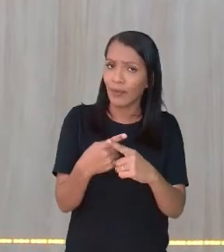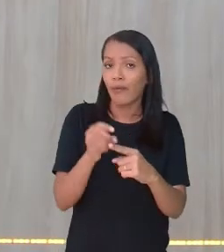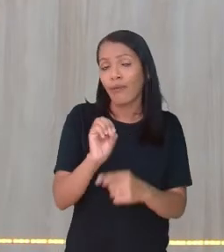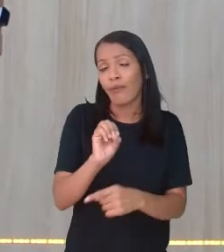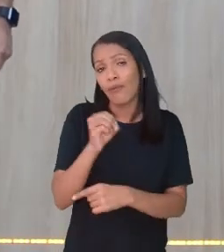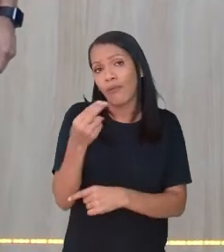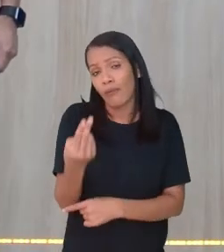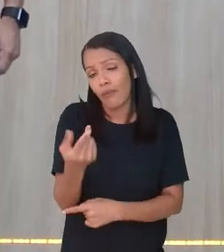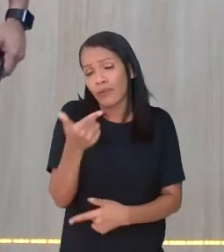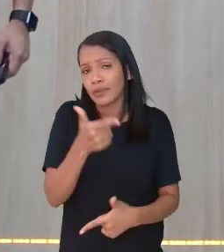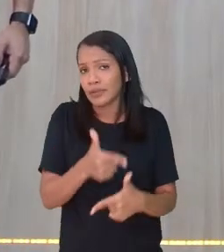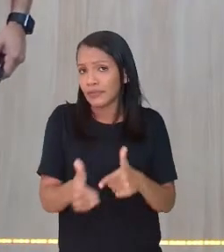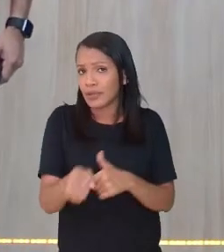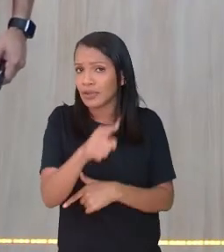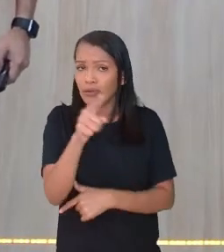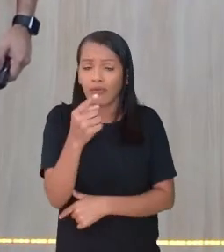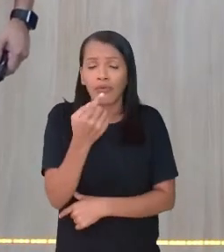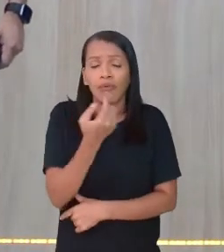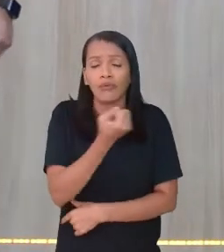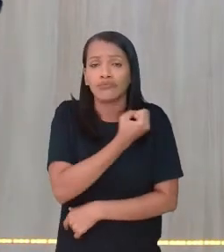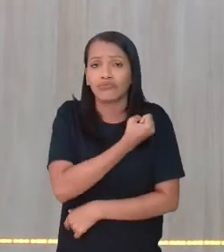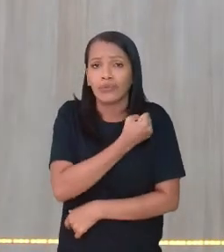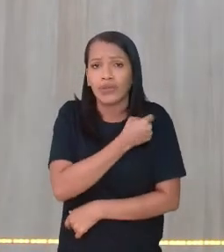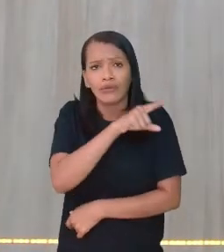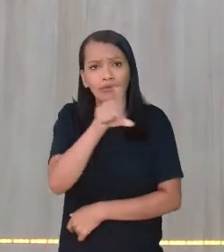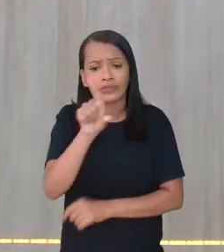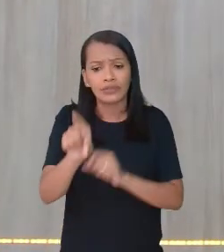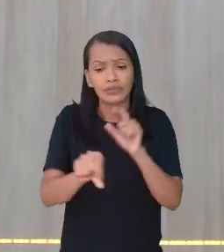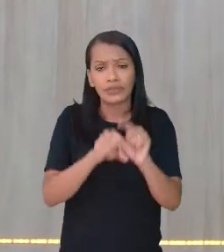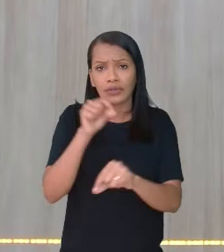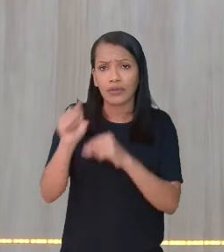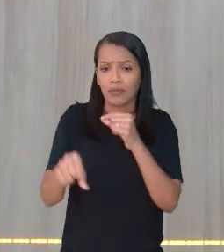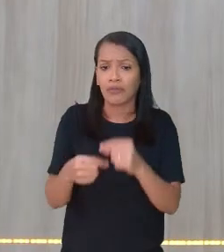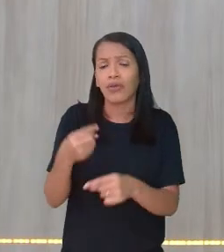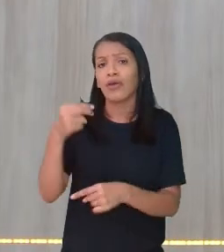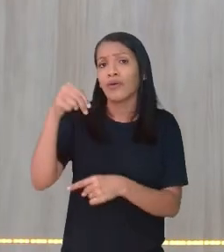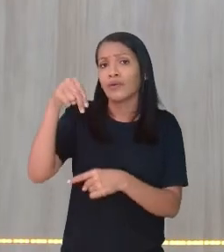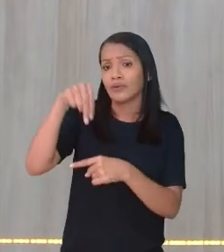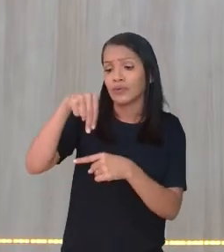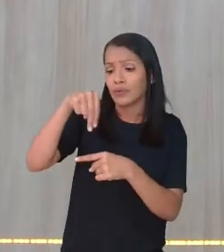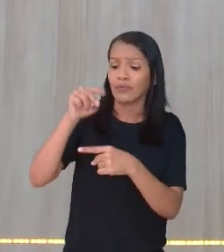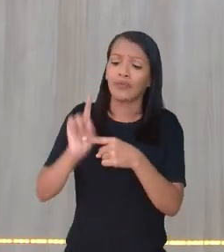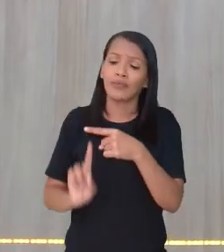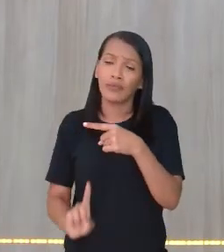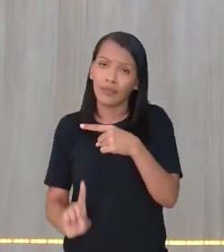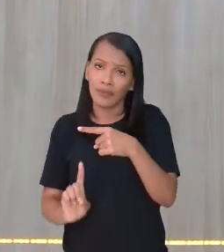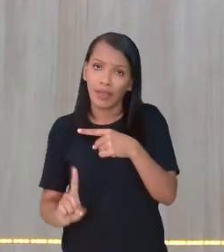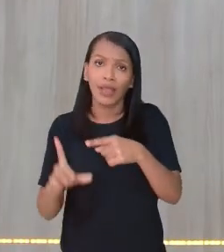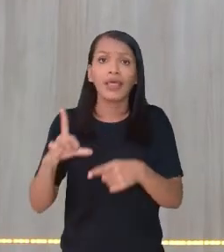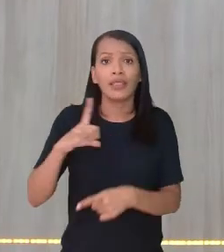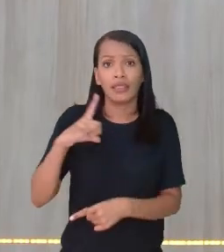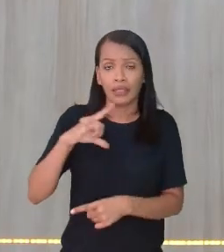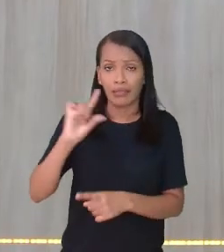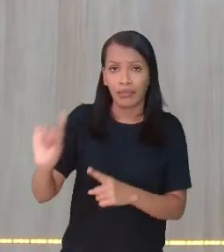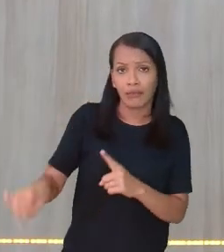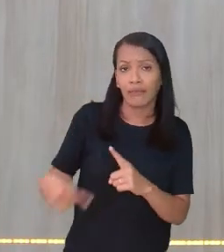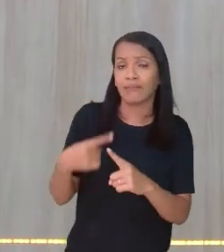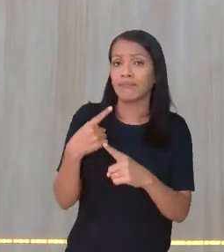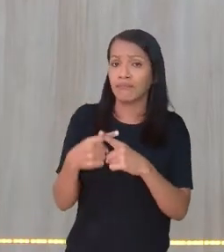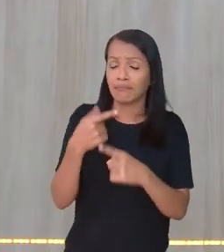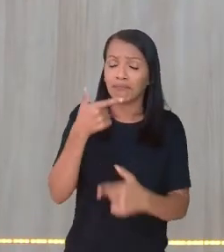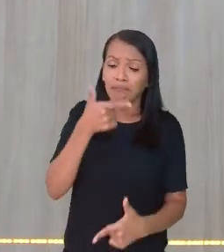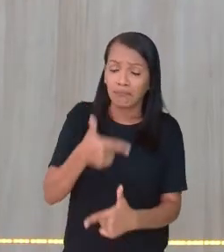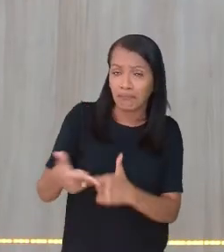por um valor que você escolher. Agora, claro, tanto o numerador quanto o denominador tem que ser multiplicados ou divididos